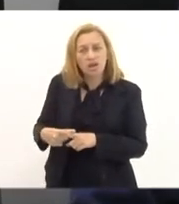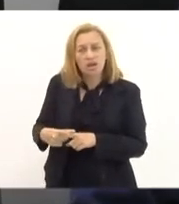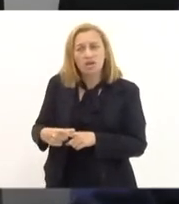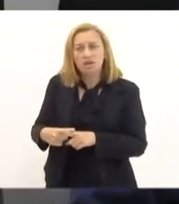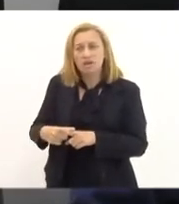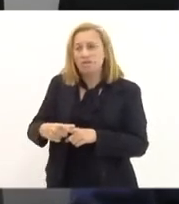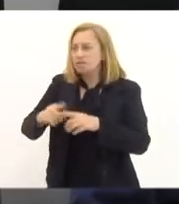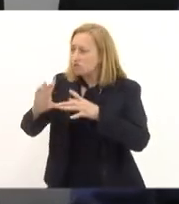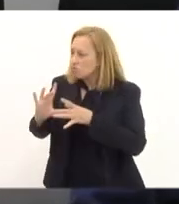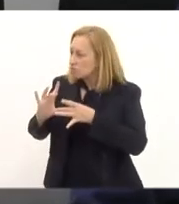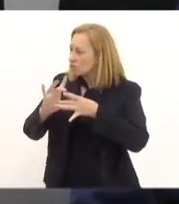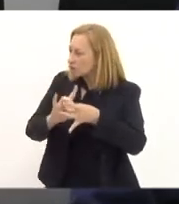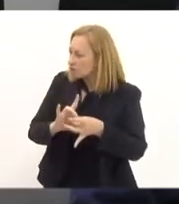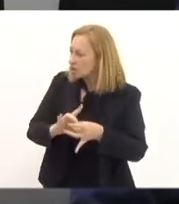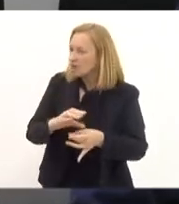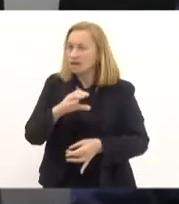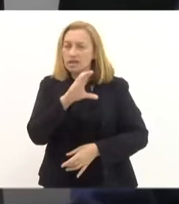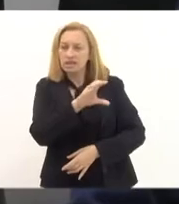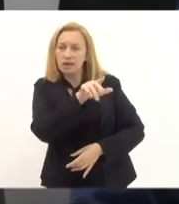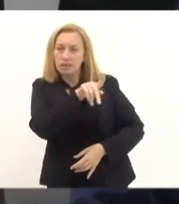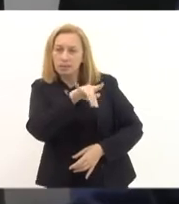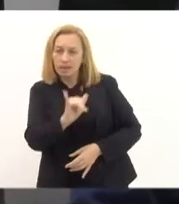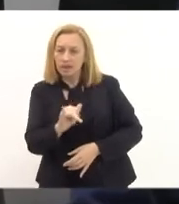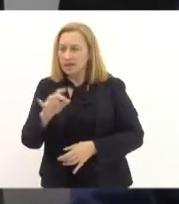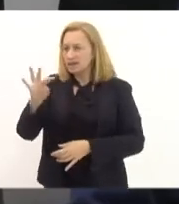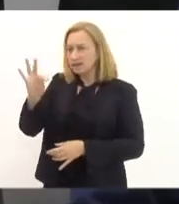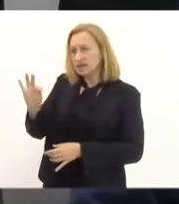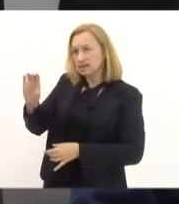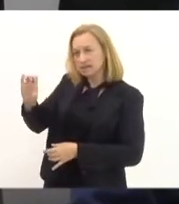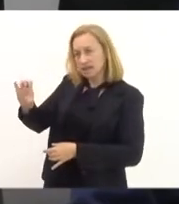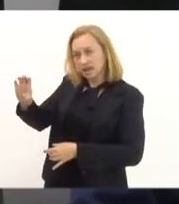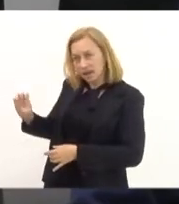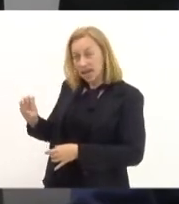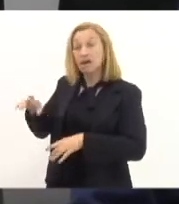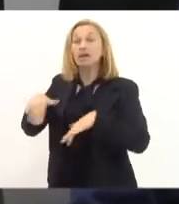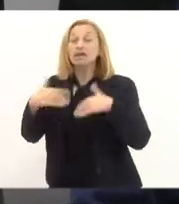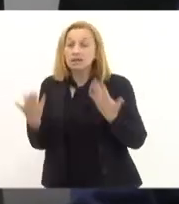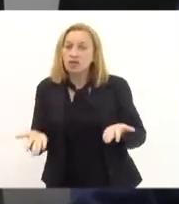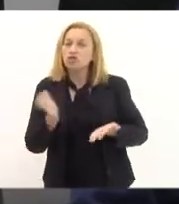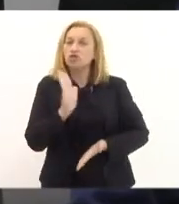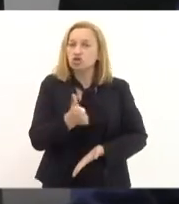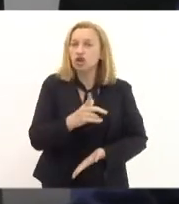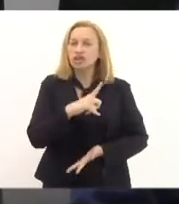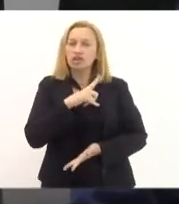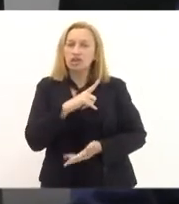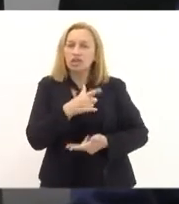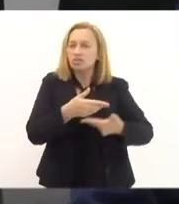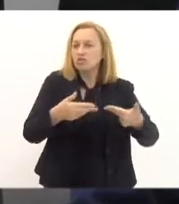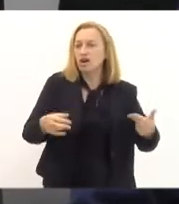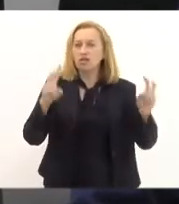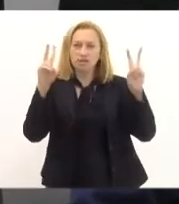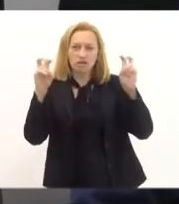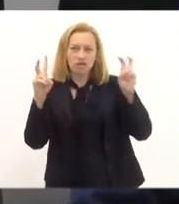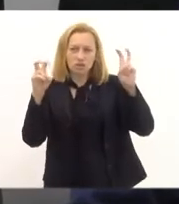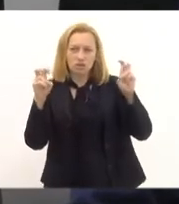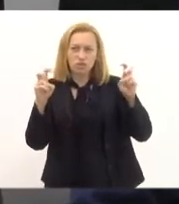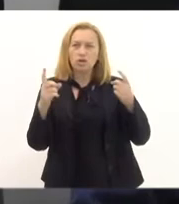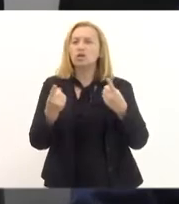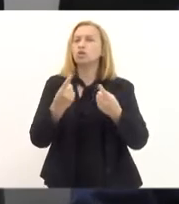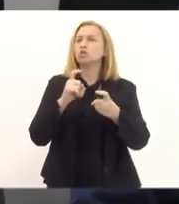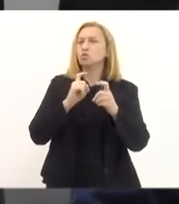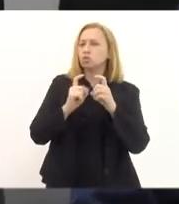elo de contato entre a CPI O TC então já que teremos muitas questões para